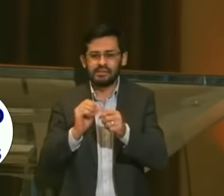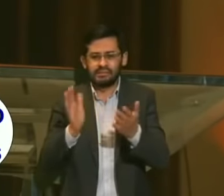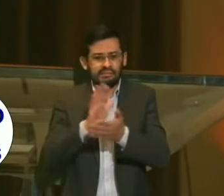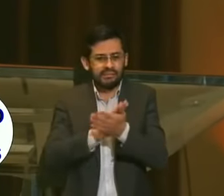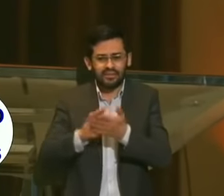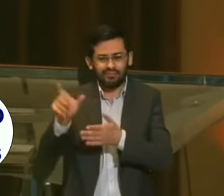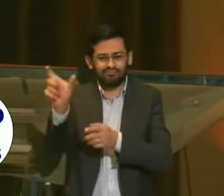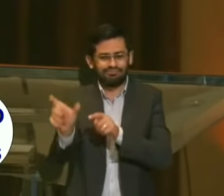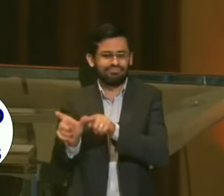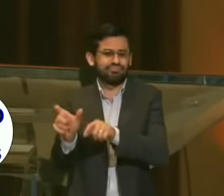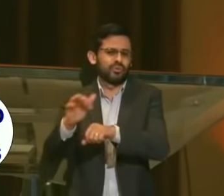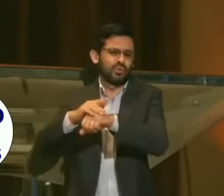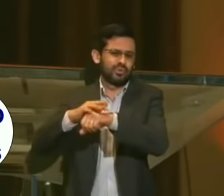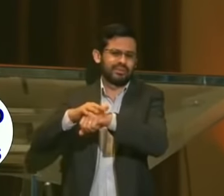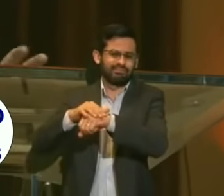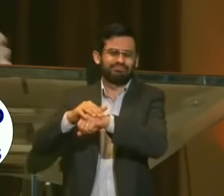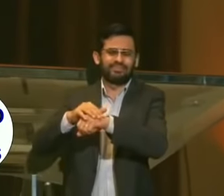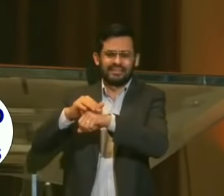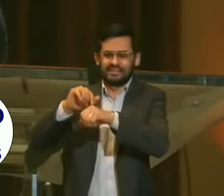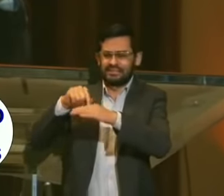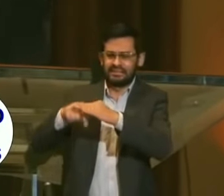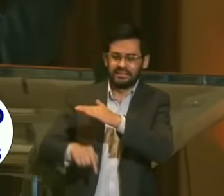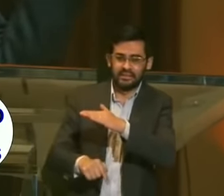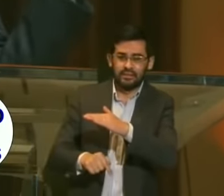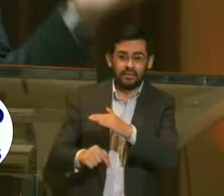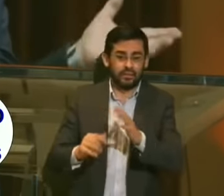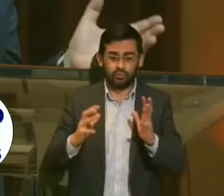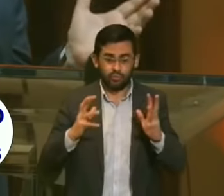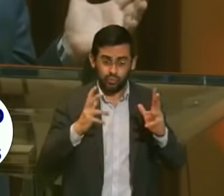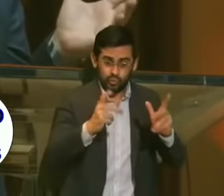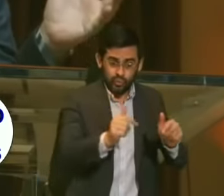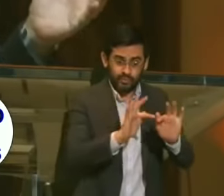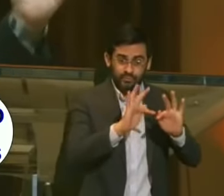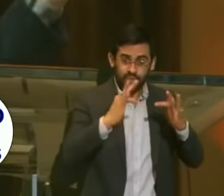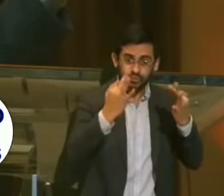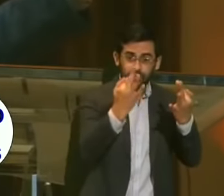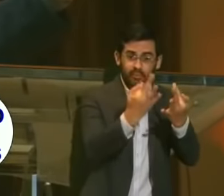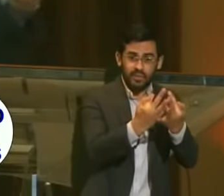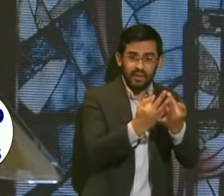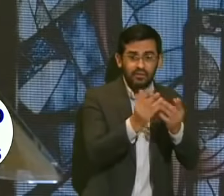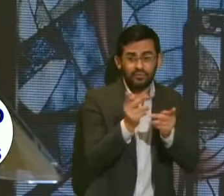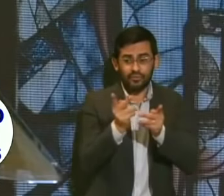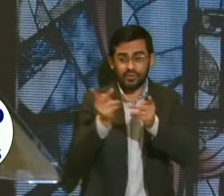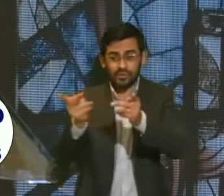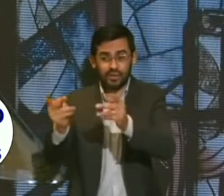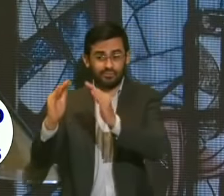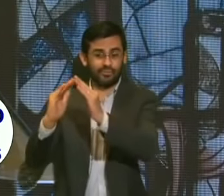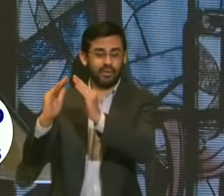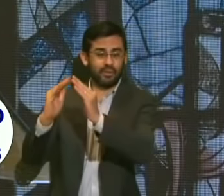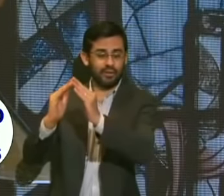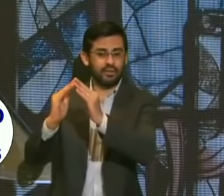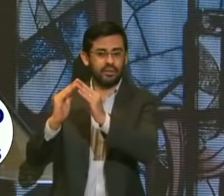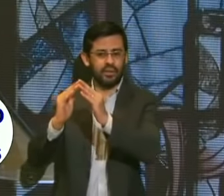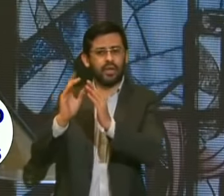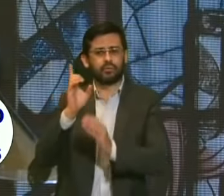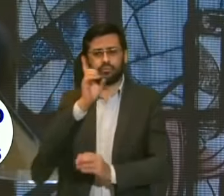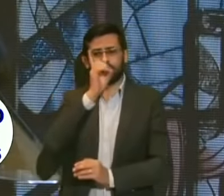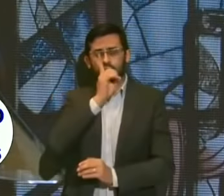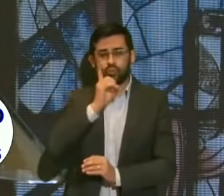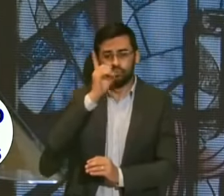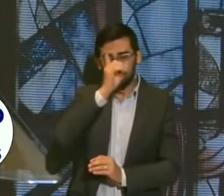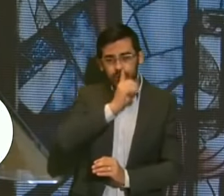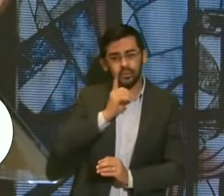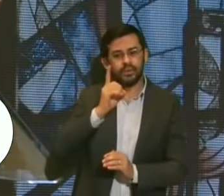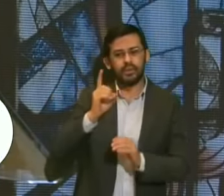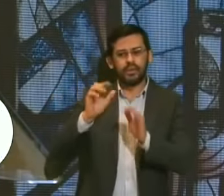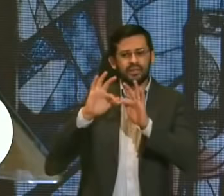expectativa de vida. E estava toda a família na casa. E era um domingo, e